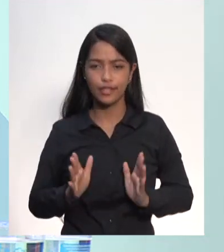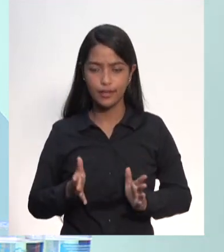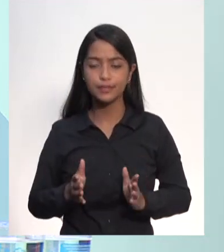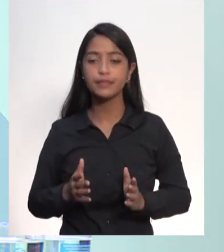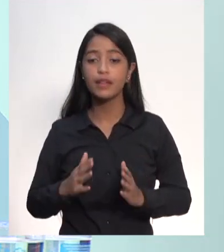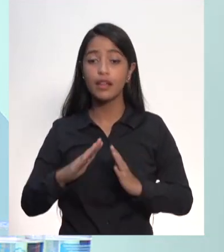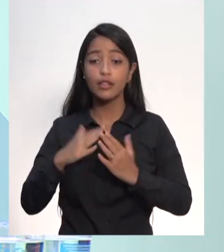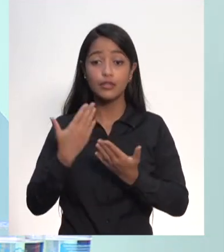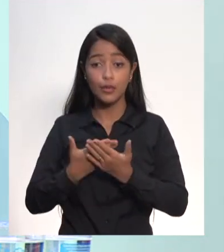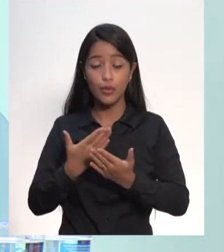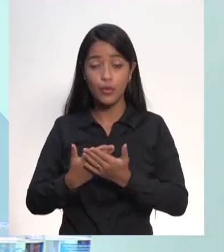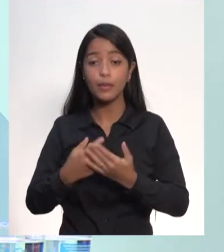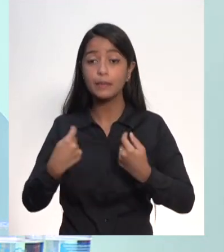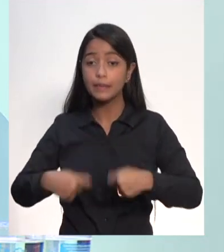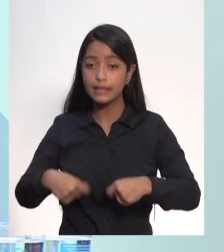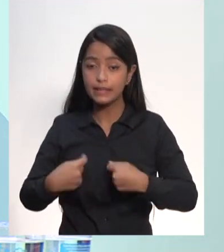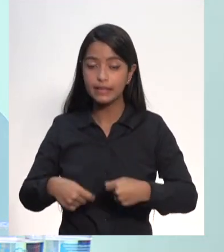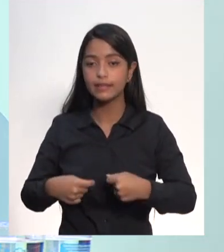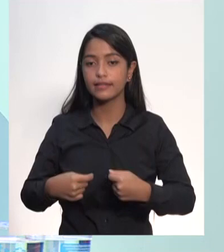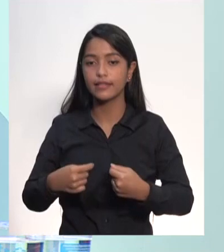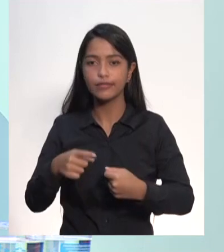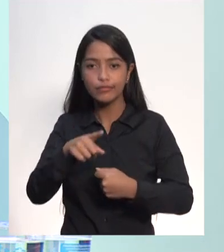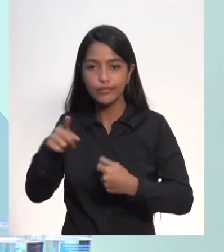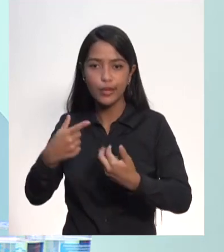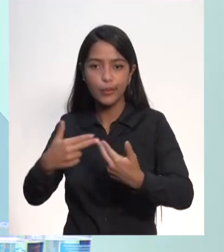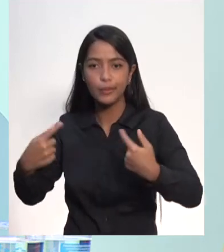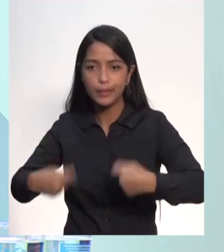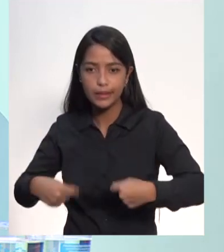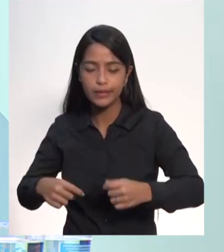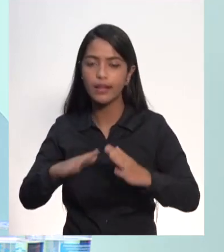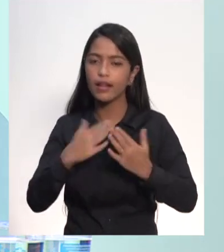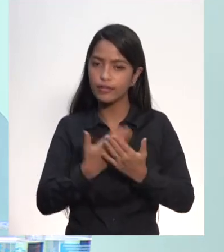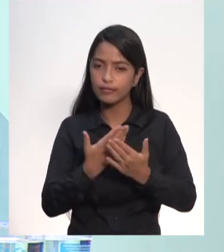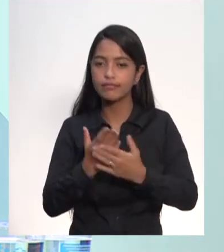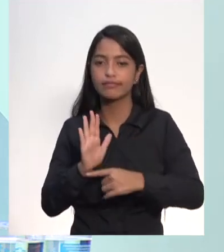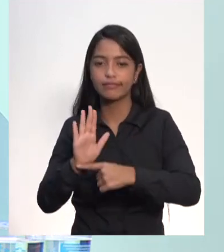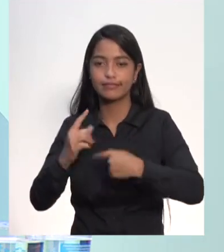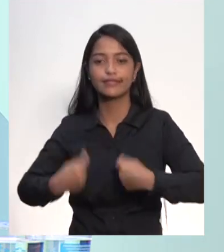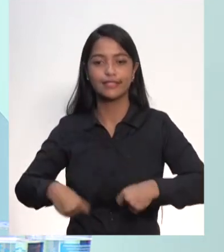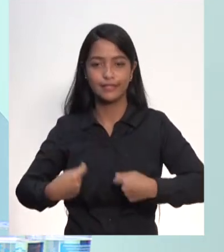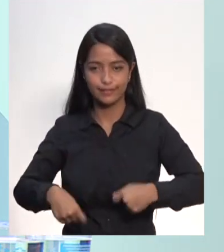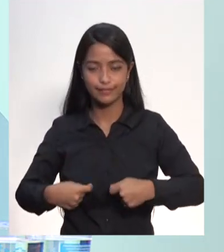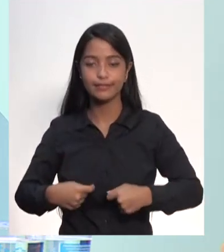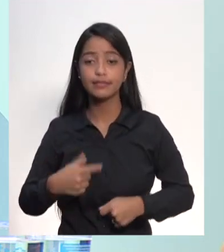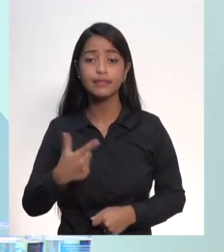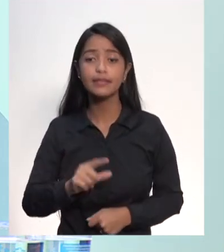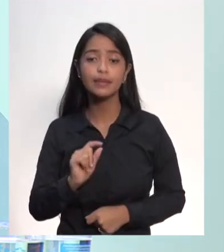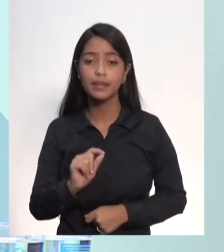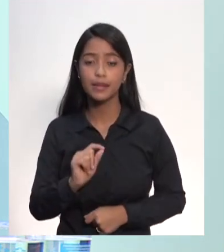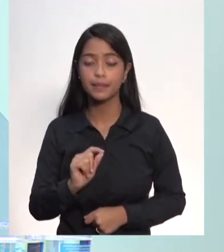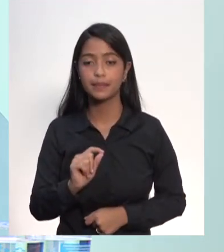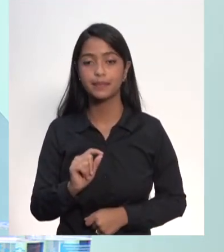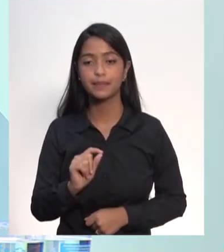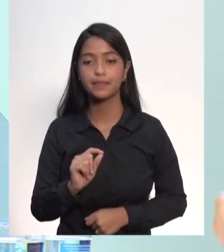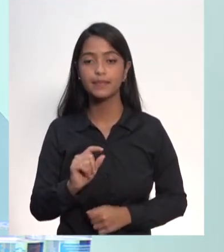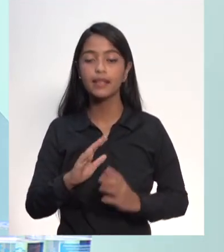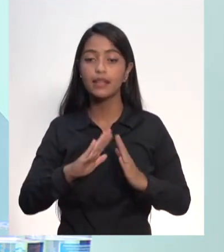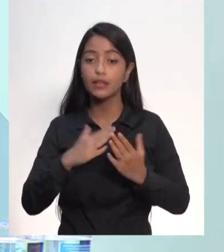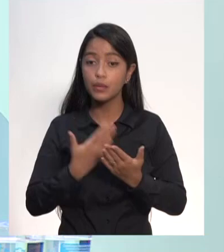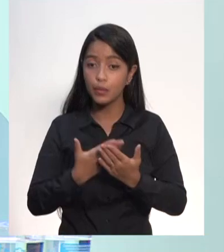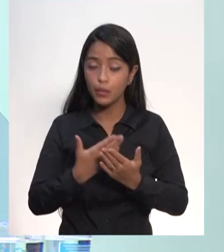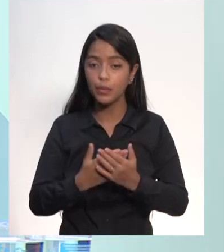também tem que atender às suas necessidades locais, a escola também pode organizar algumas